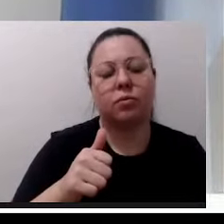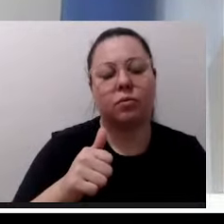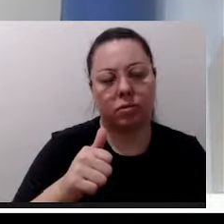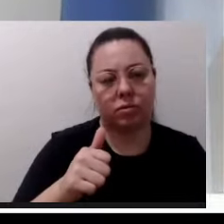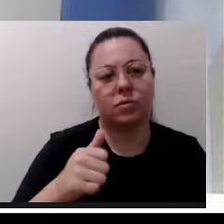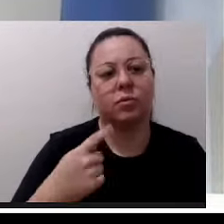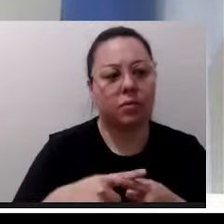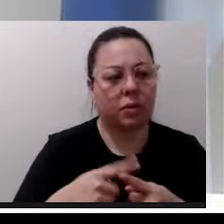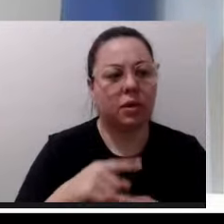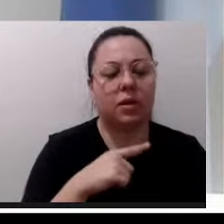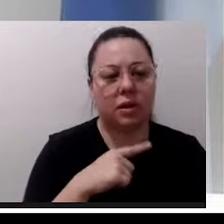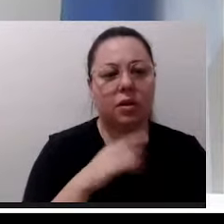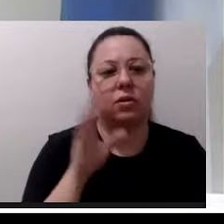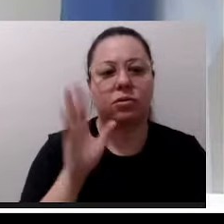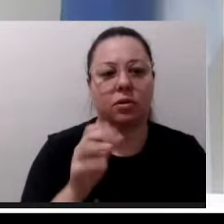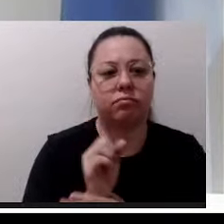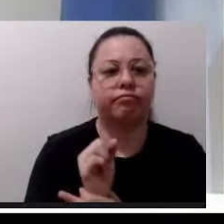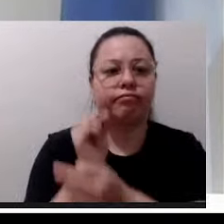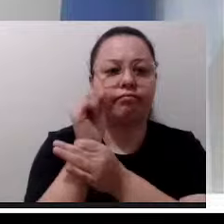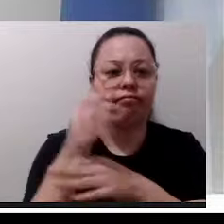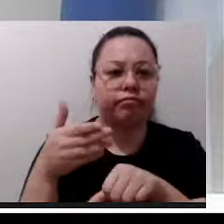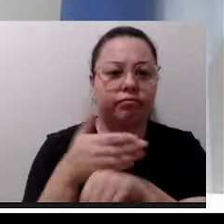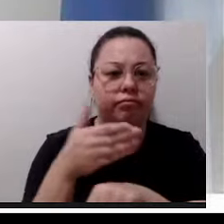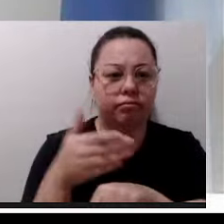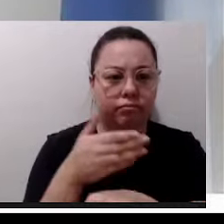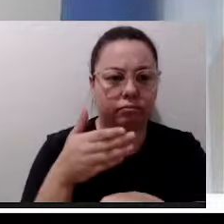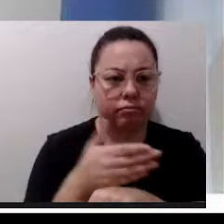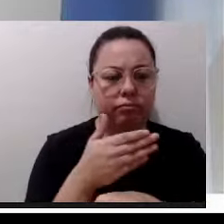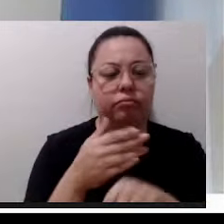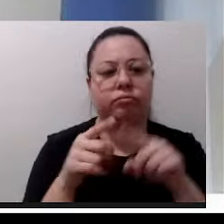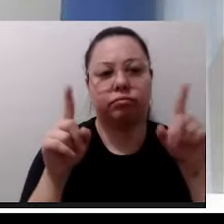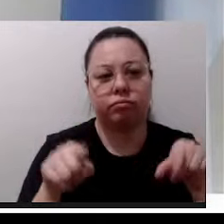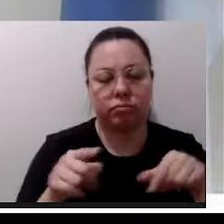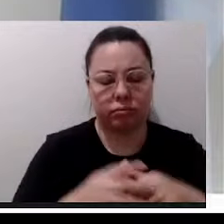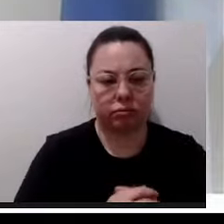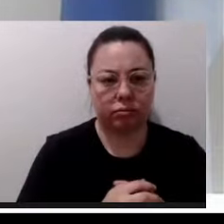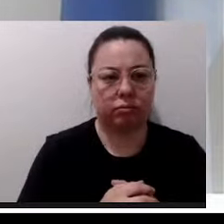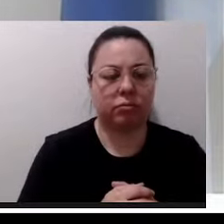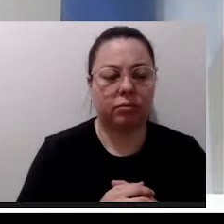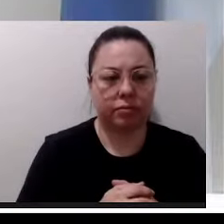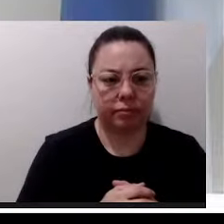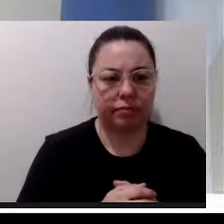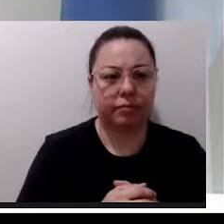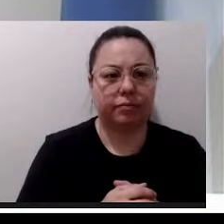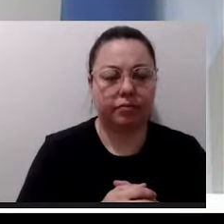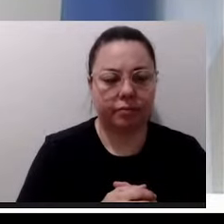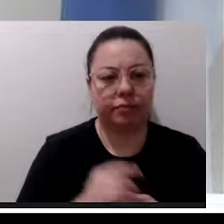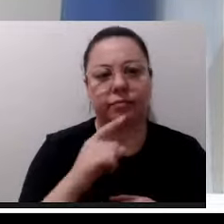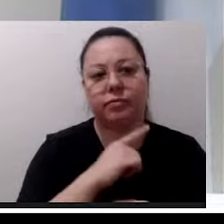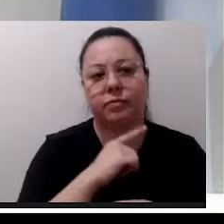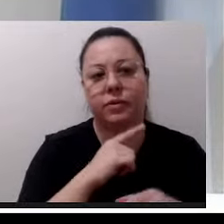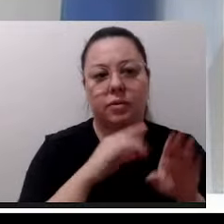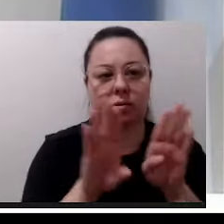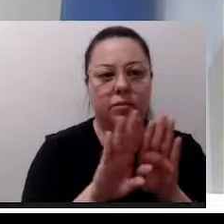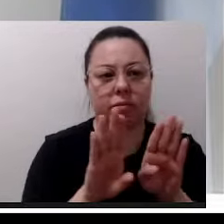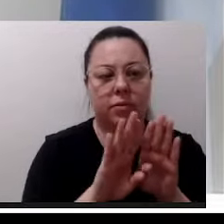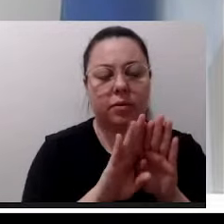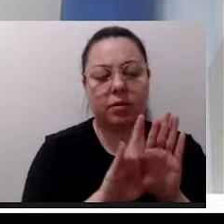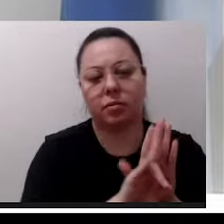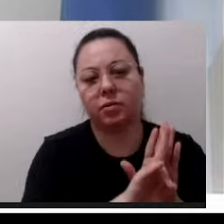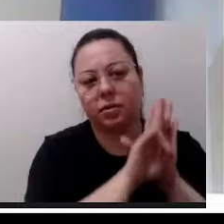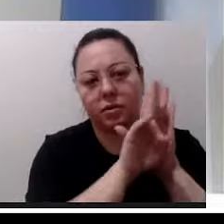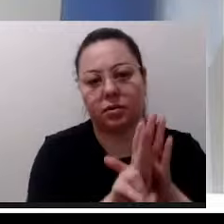garantia de participação de servidor de cartório, a assegurar a representação das zonas eleitorais